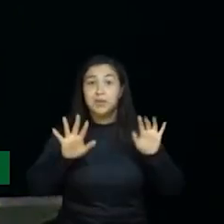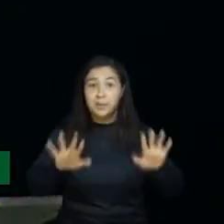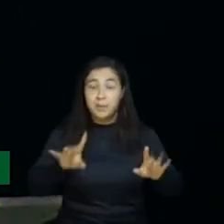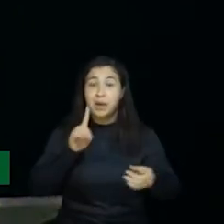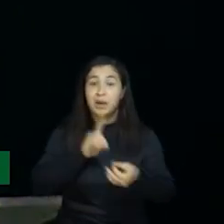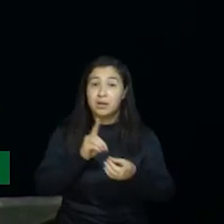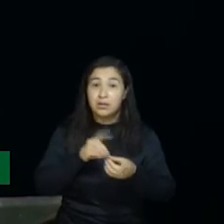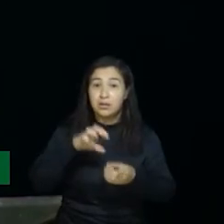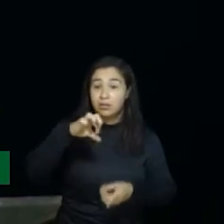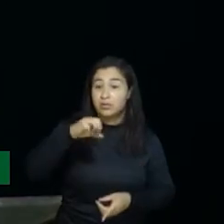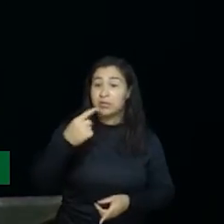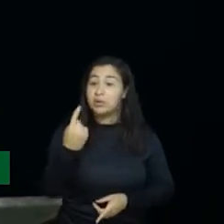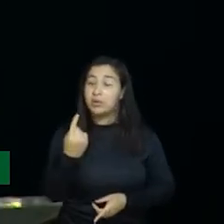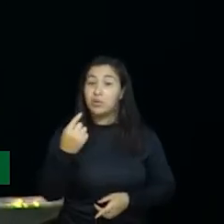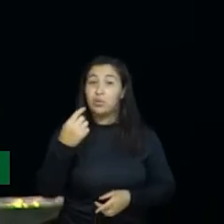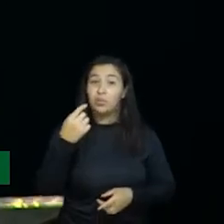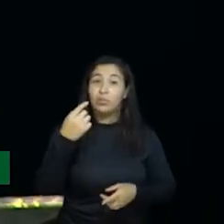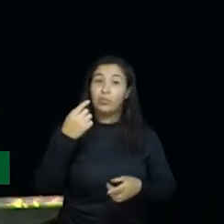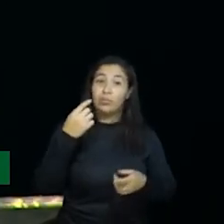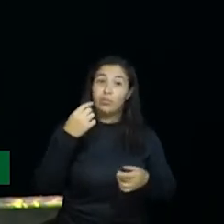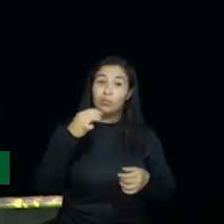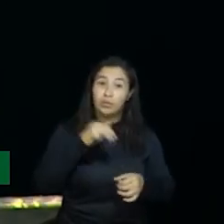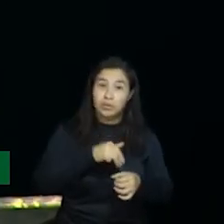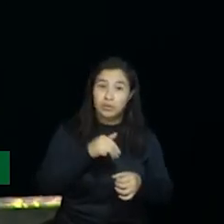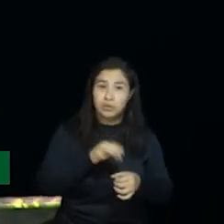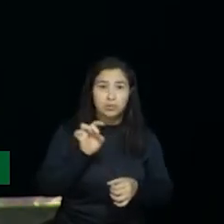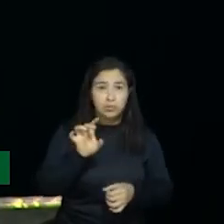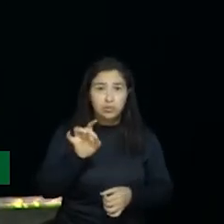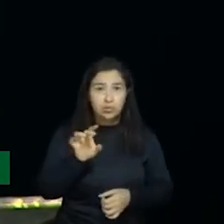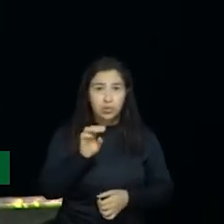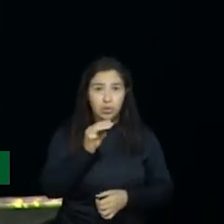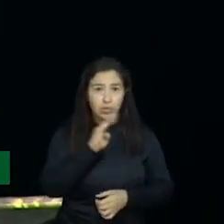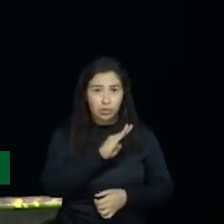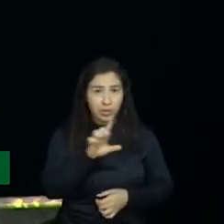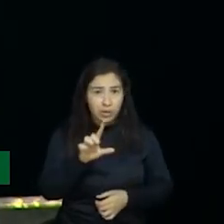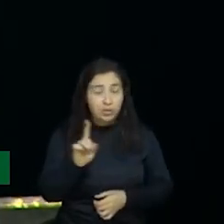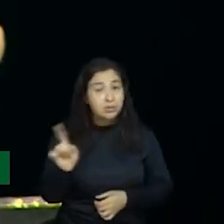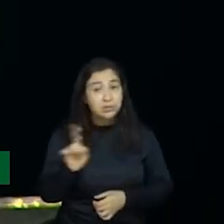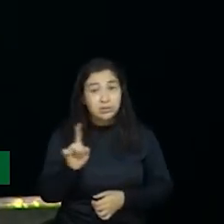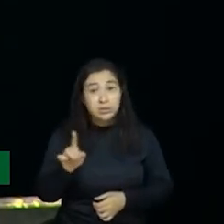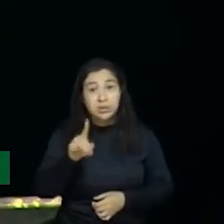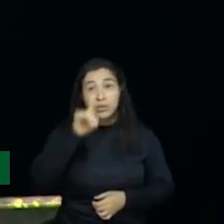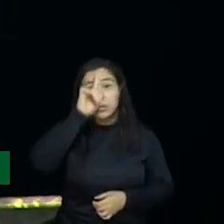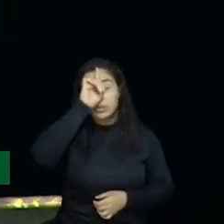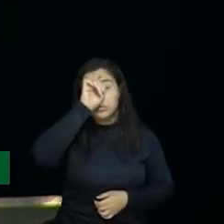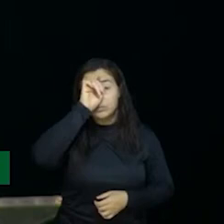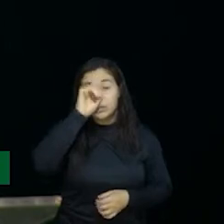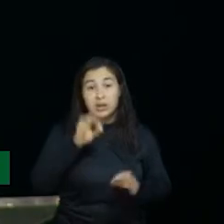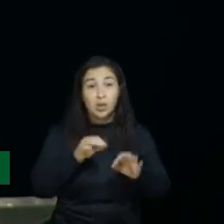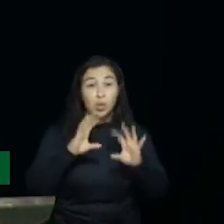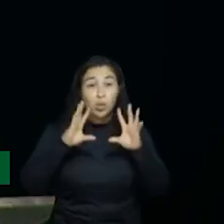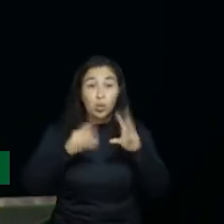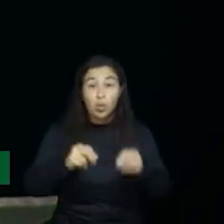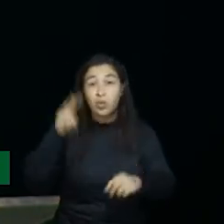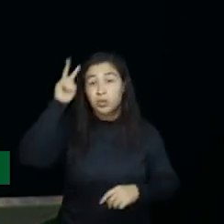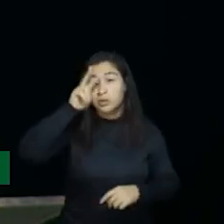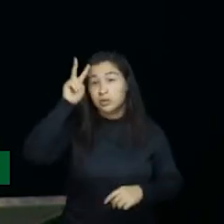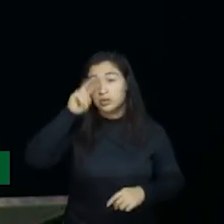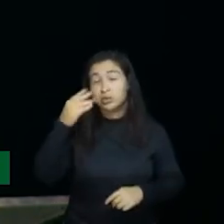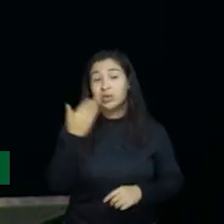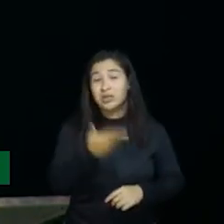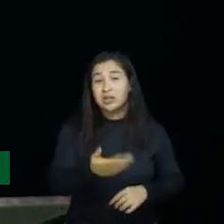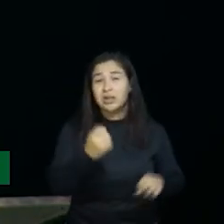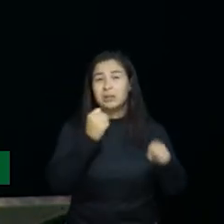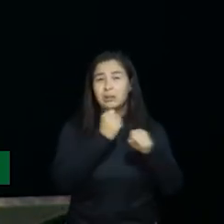91 municípios, não atende só a cidade de Blumenau. Um hospital que, ao longo da sua história, foi construído tijolo